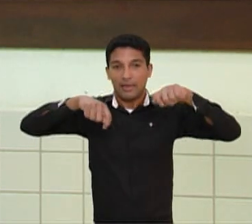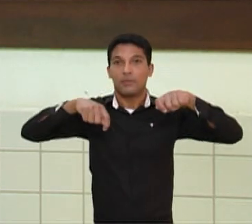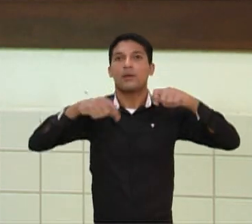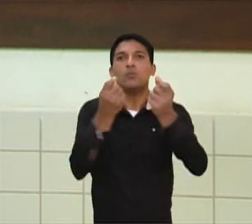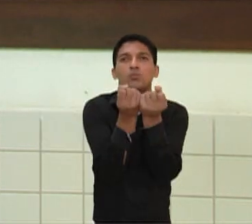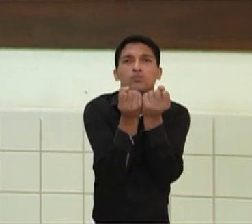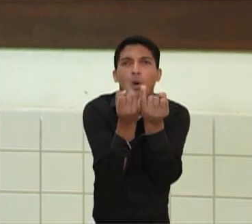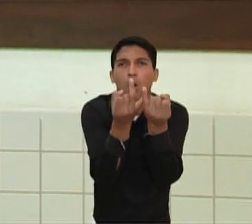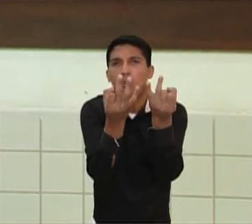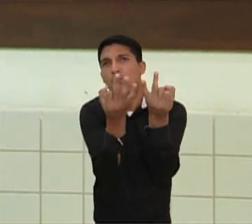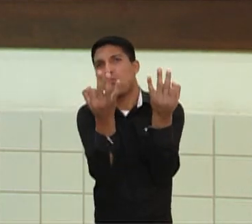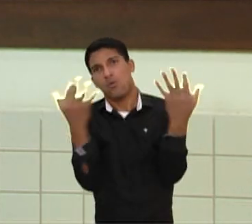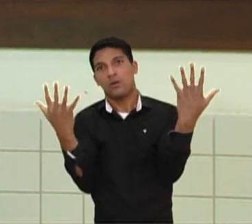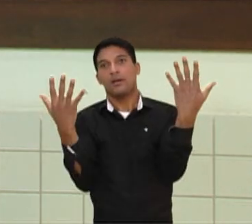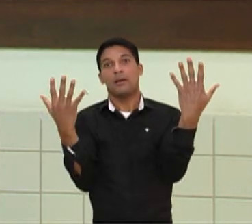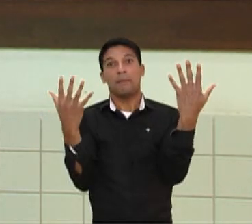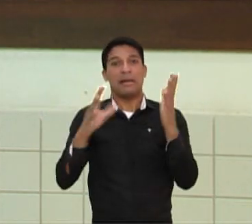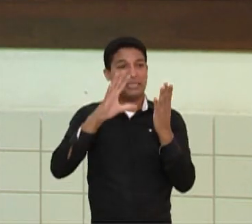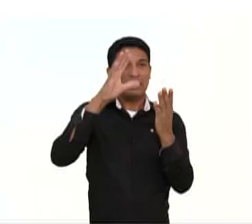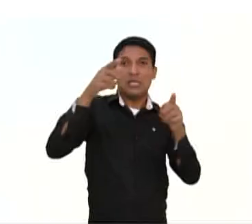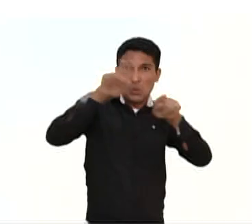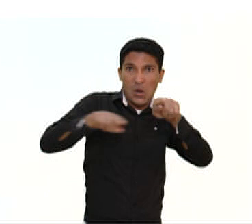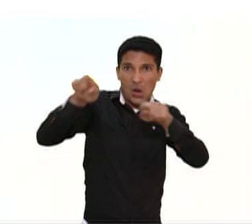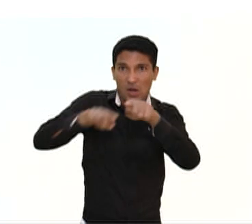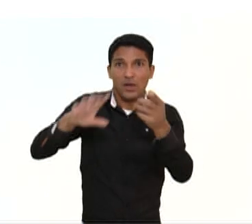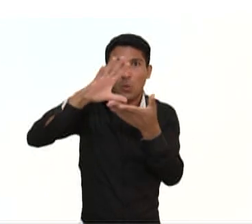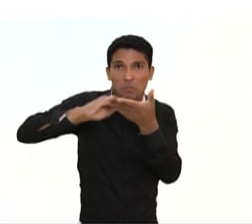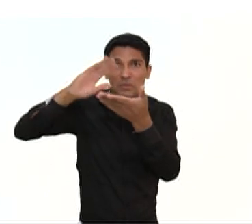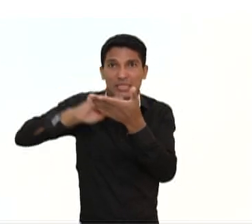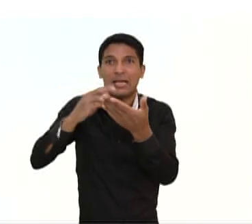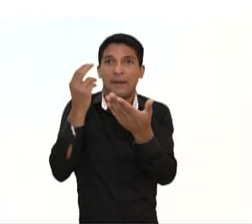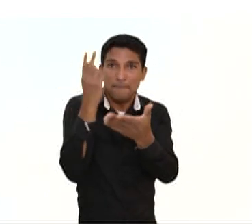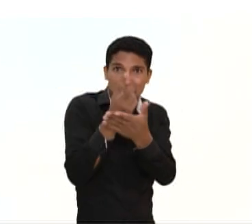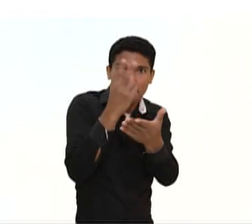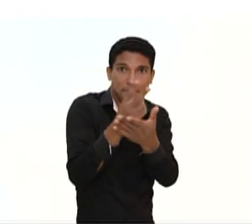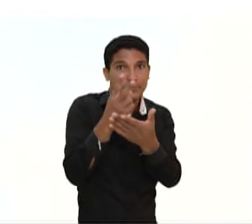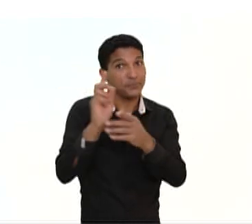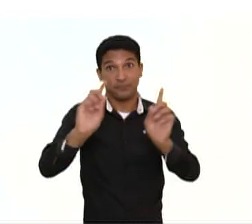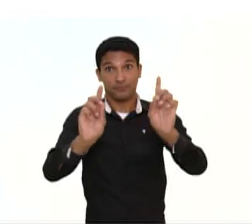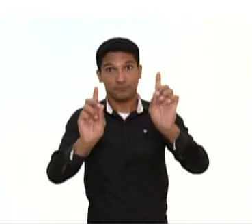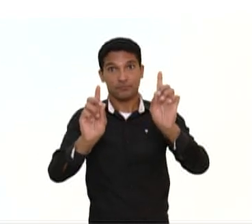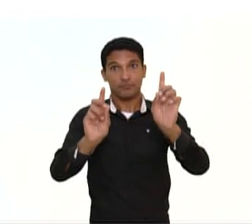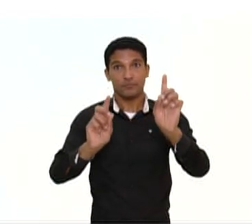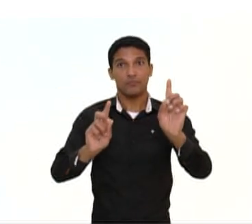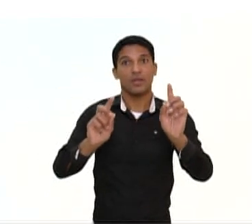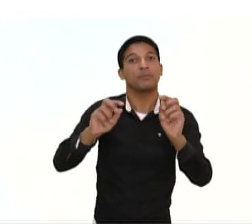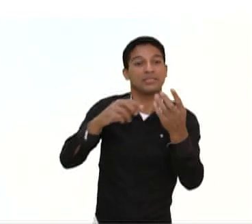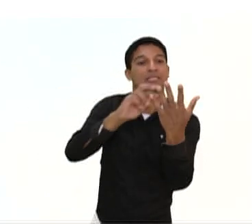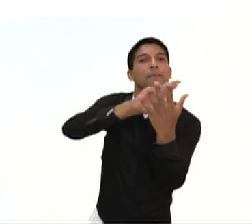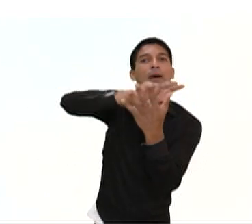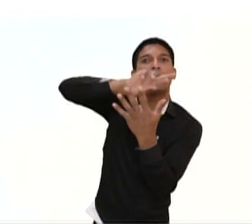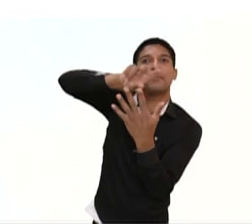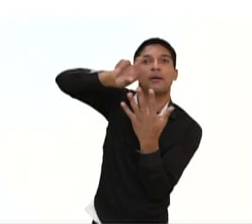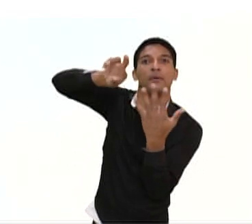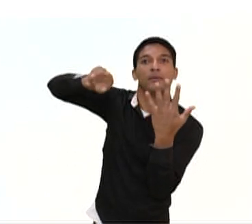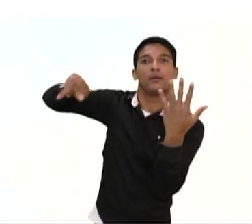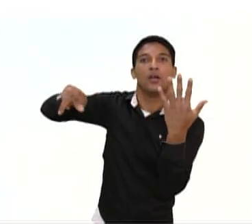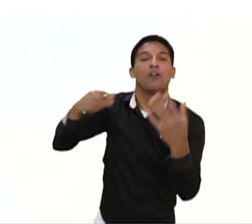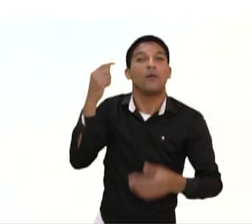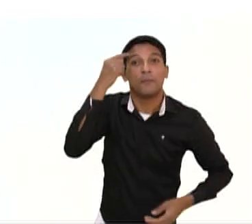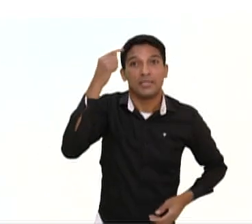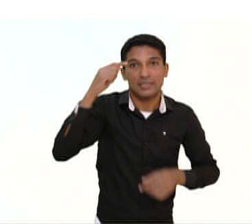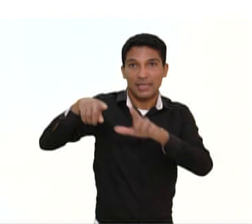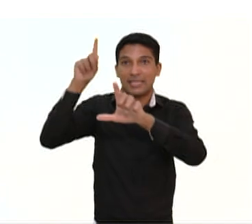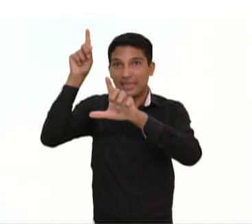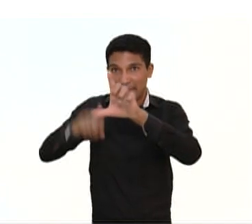repete. Muito bem. Vamos pensar primeiro nas letras, ok? Eu tenho 26 letras disponíveis, que